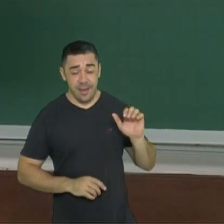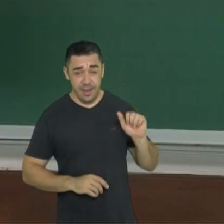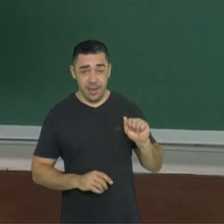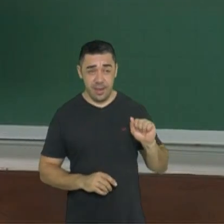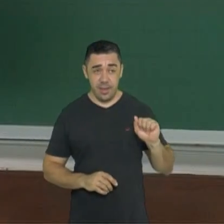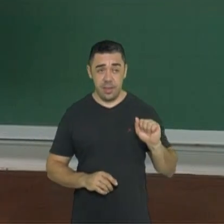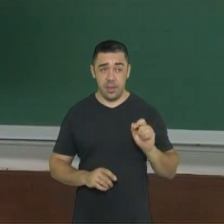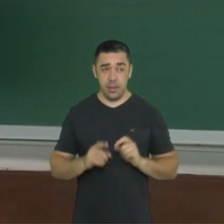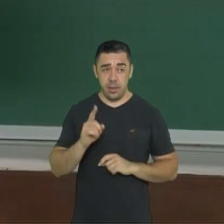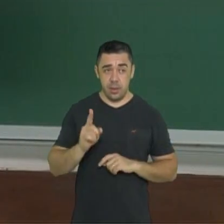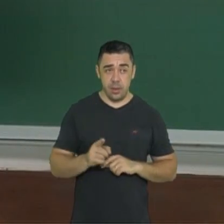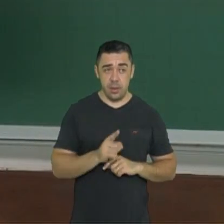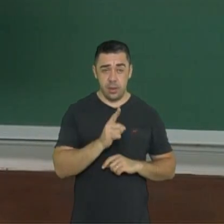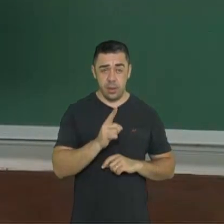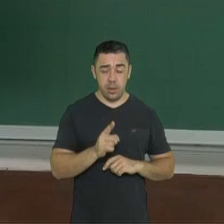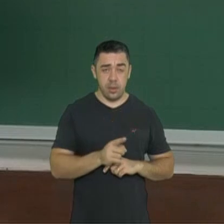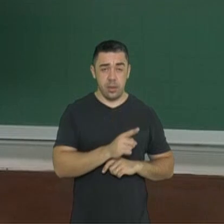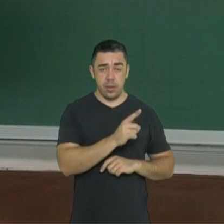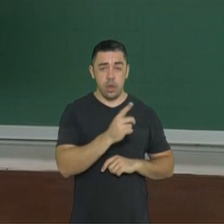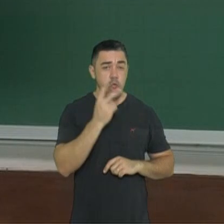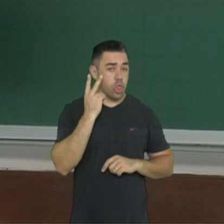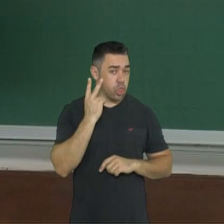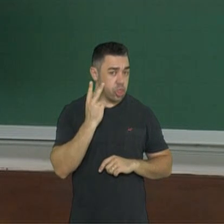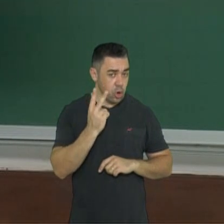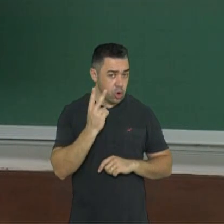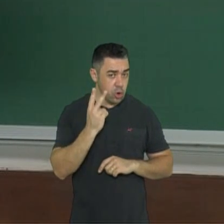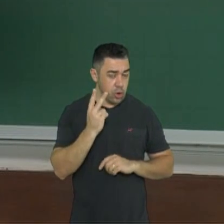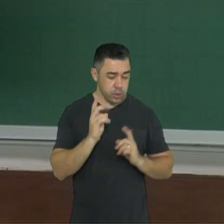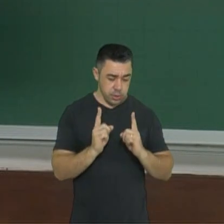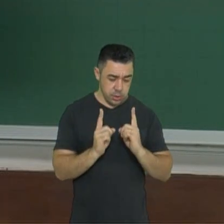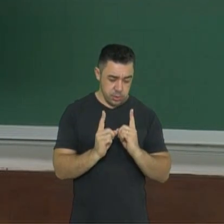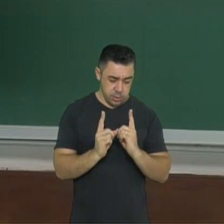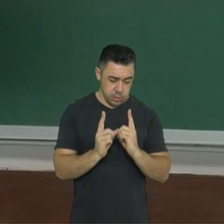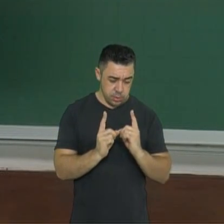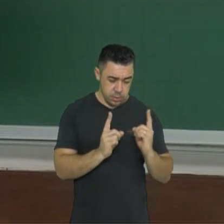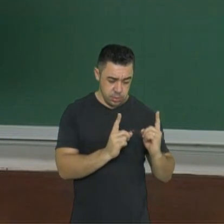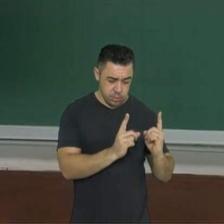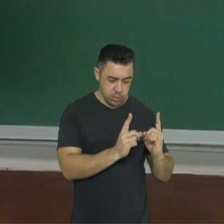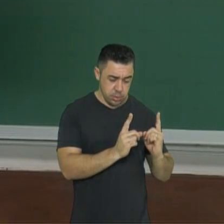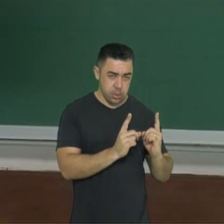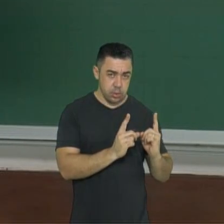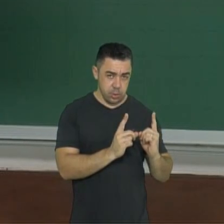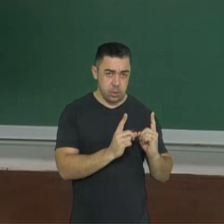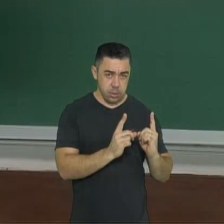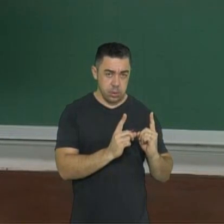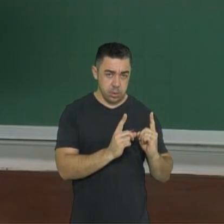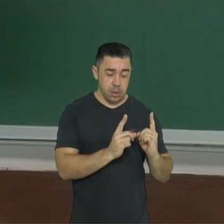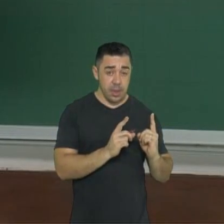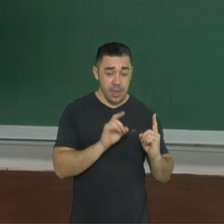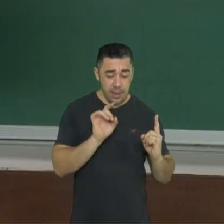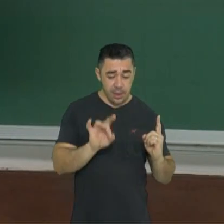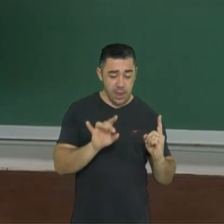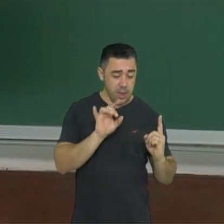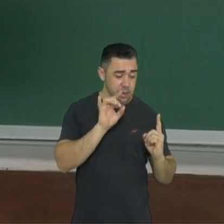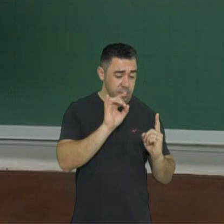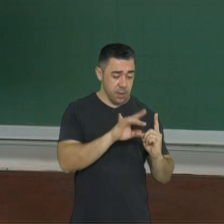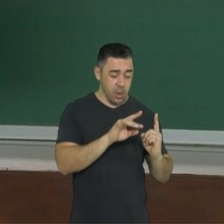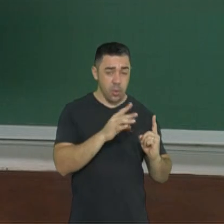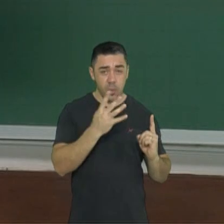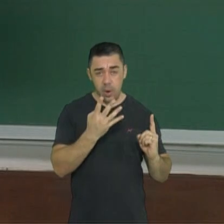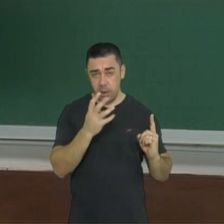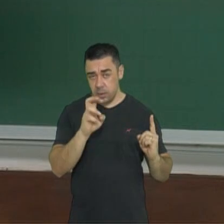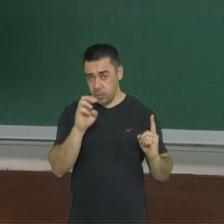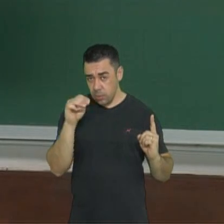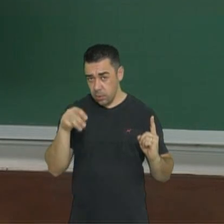lá está a dois intervalos né do aeroporto lá em São Paulo o